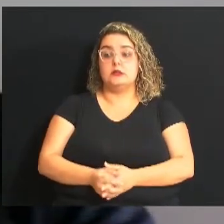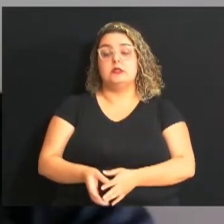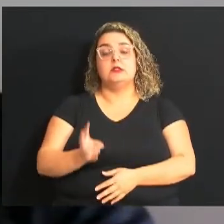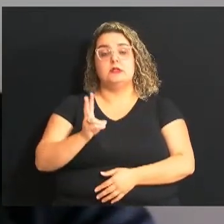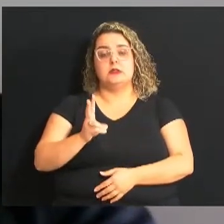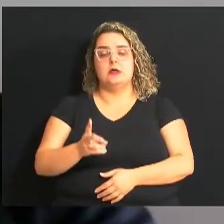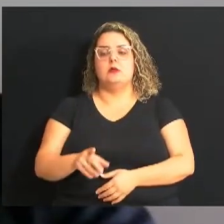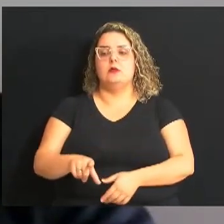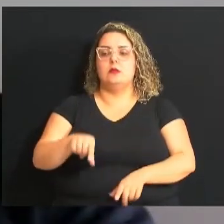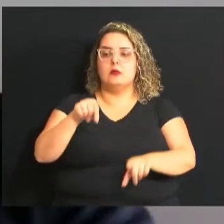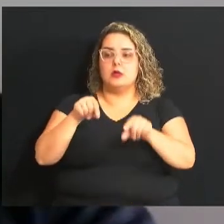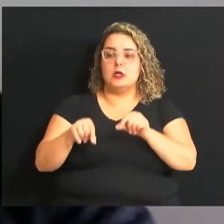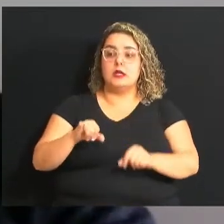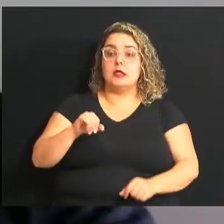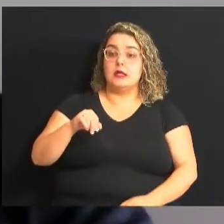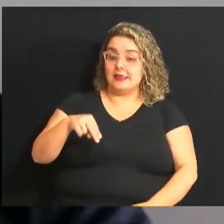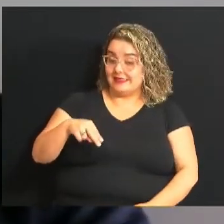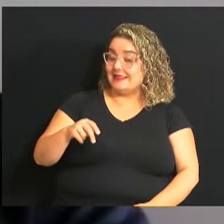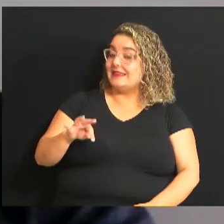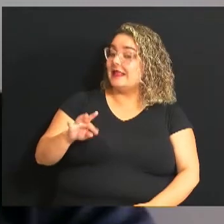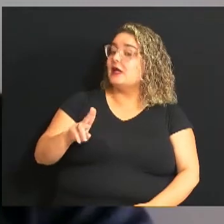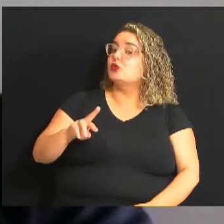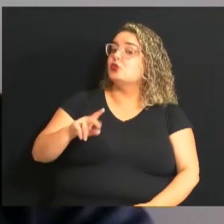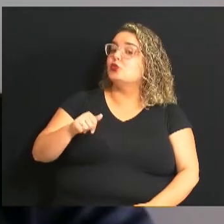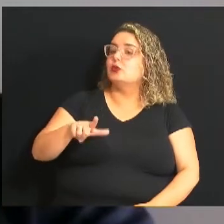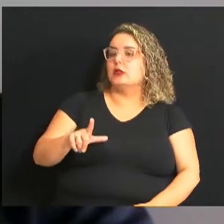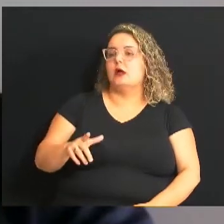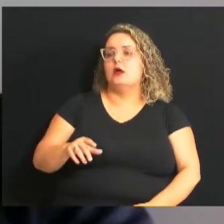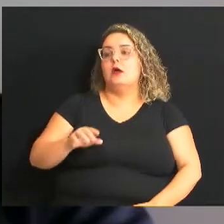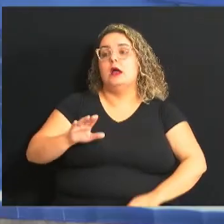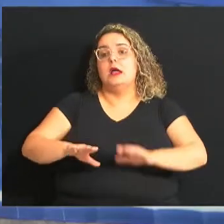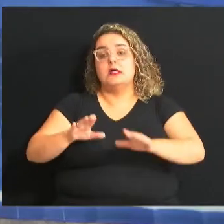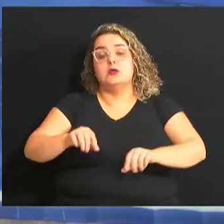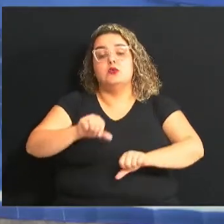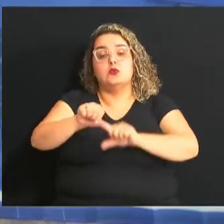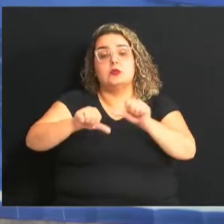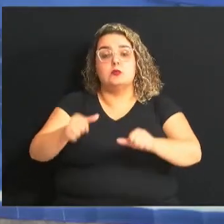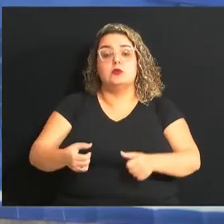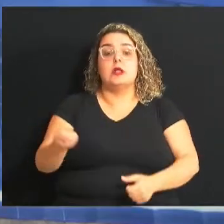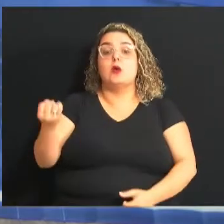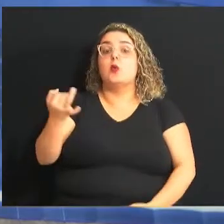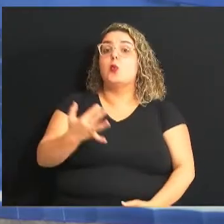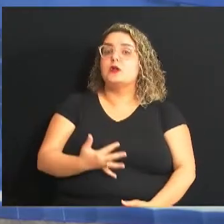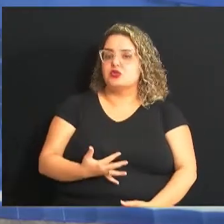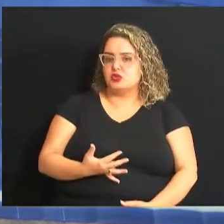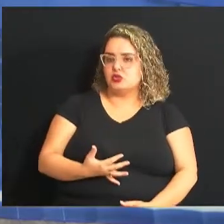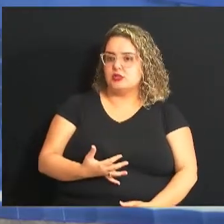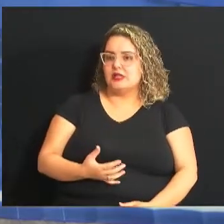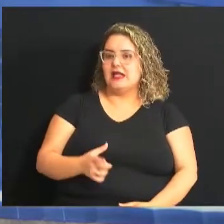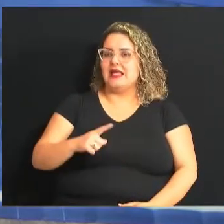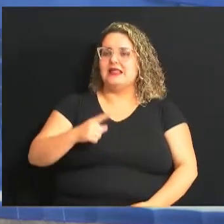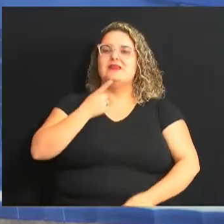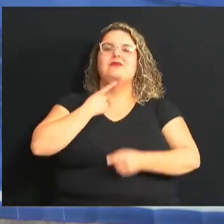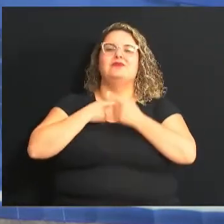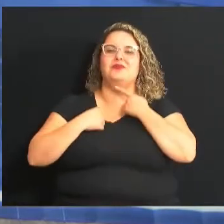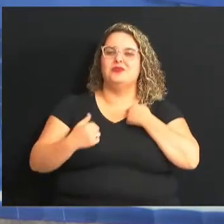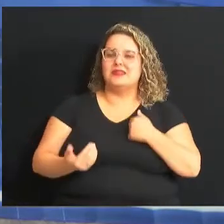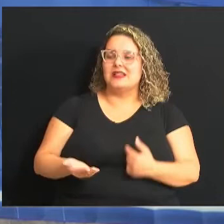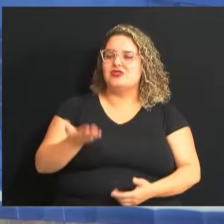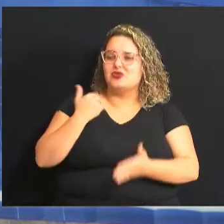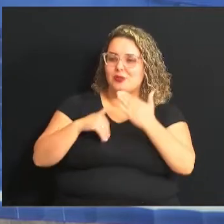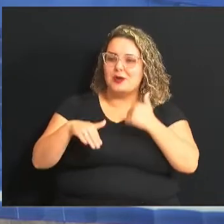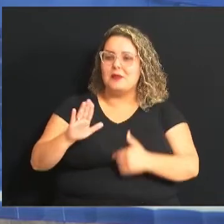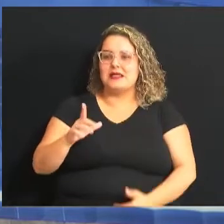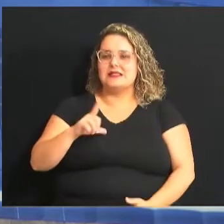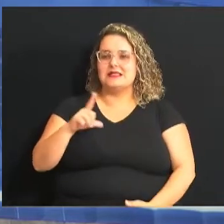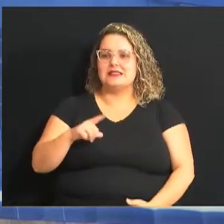alimentos in natura, o que muda é a quantidade de uma para outra pessoa. Mas essas pessoas acabam tendo vontade de comer mais? Existem alimentos